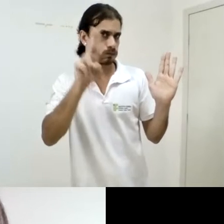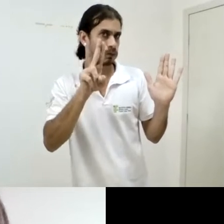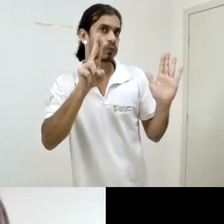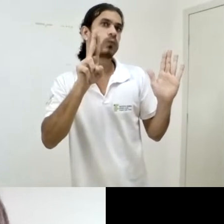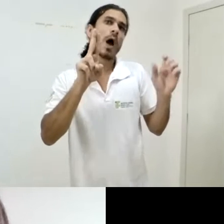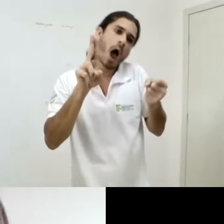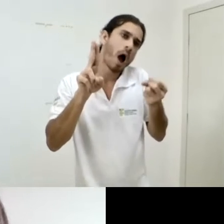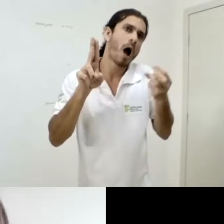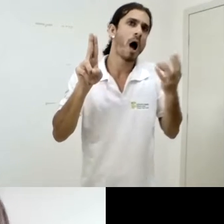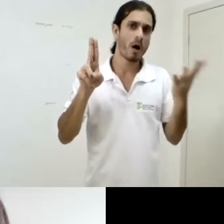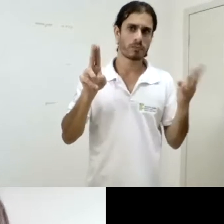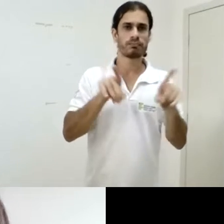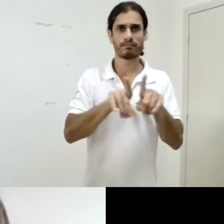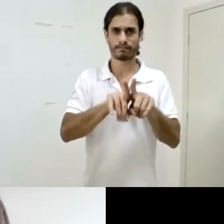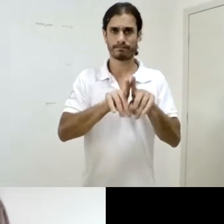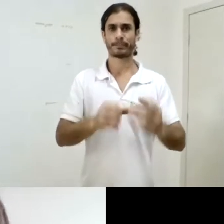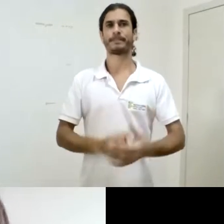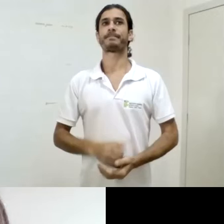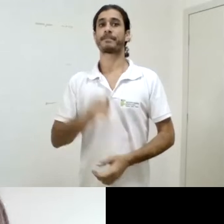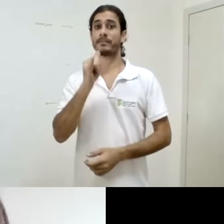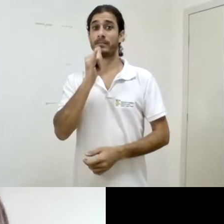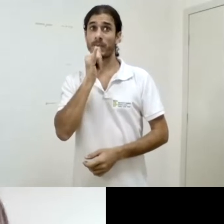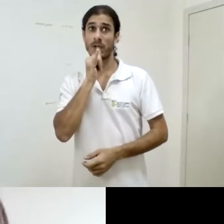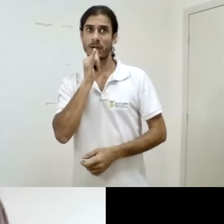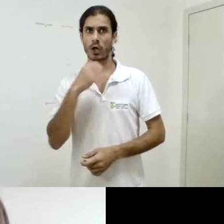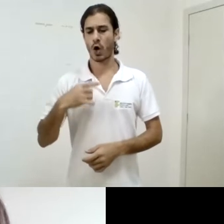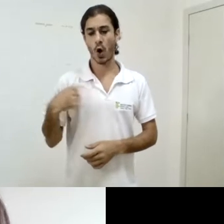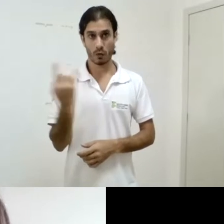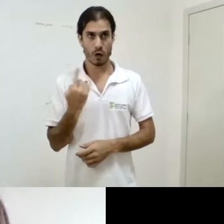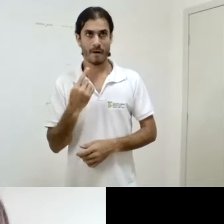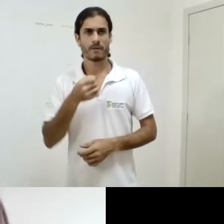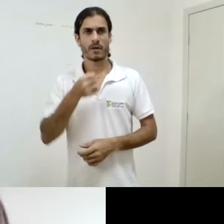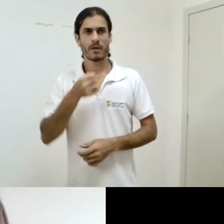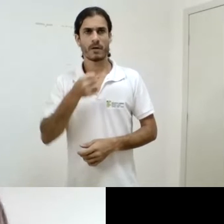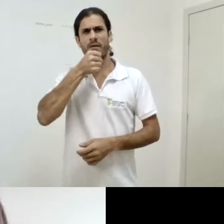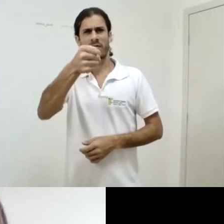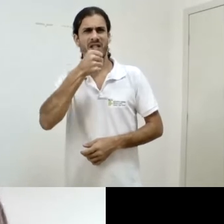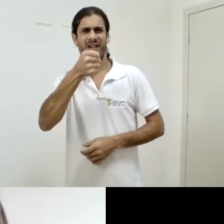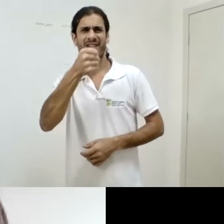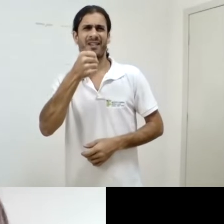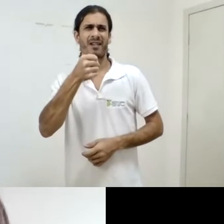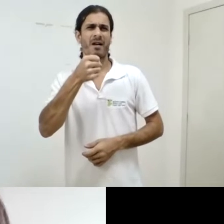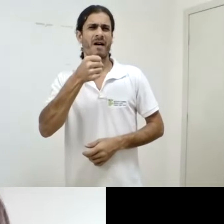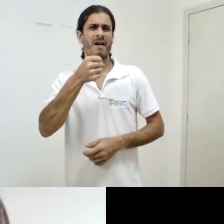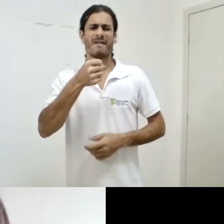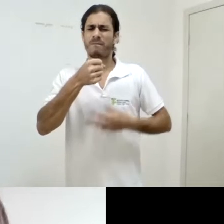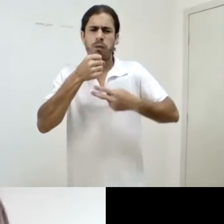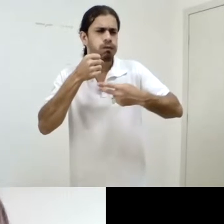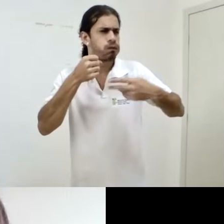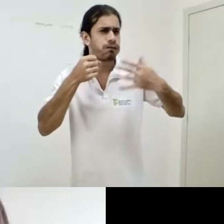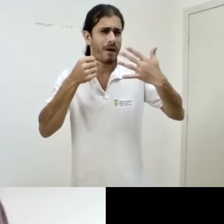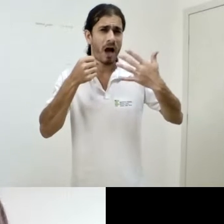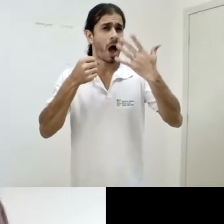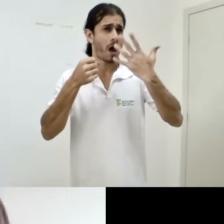qualitativo, nós fizemos entrevistas com centenas de crianças. E ali nós fomos